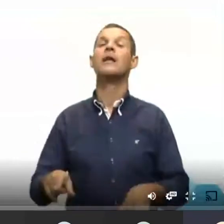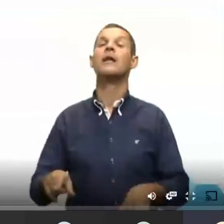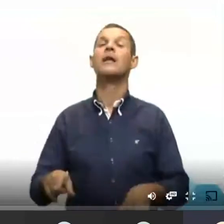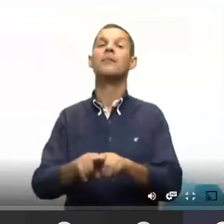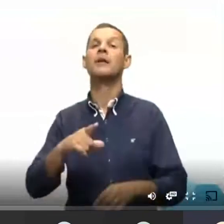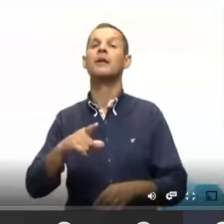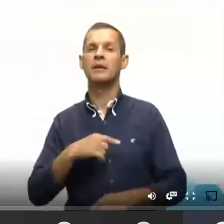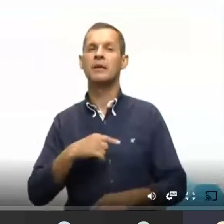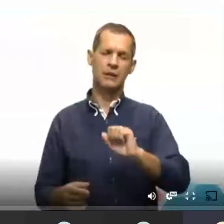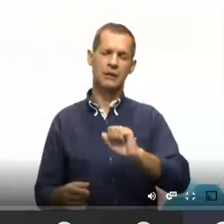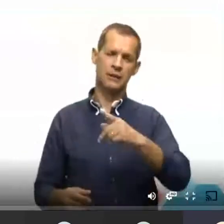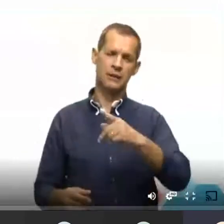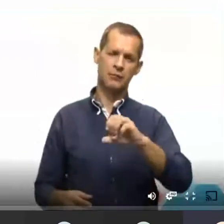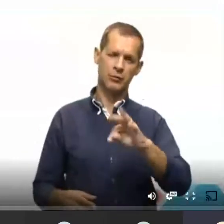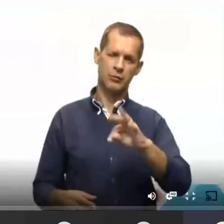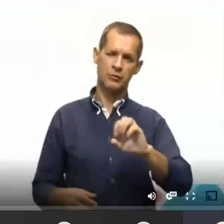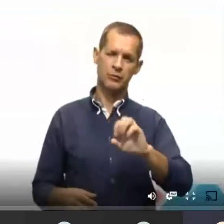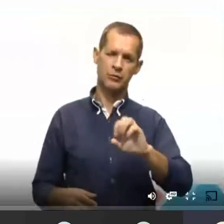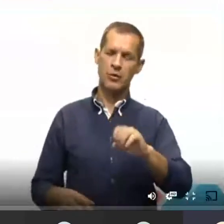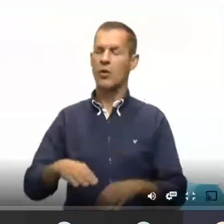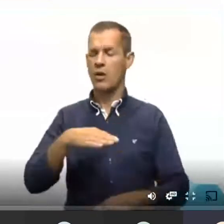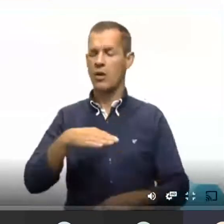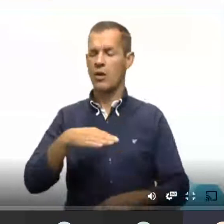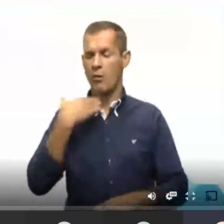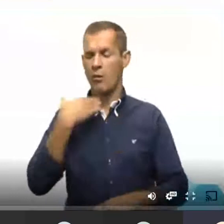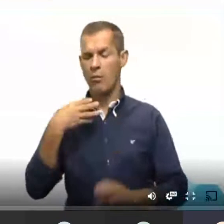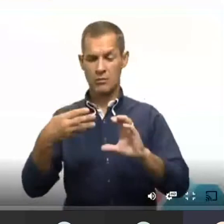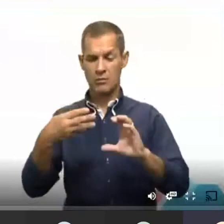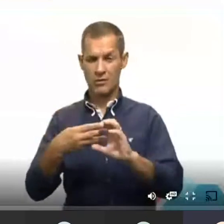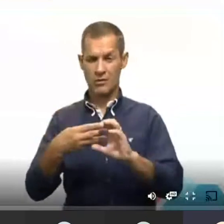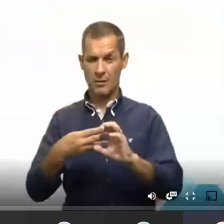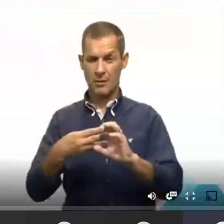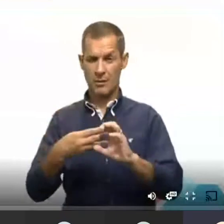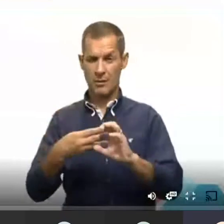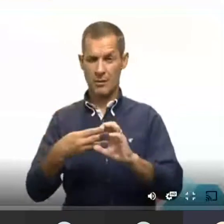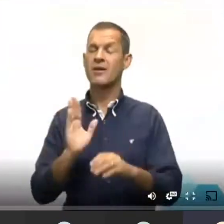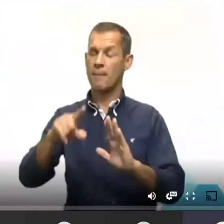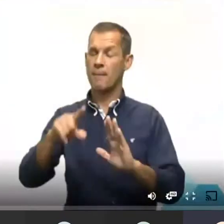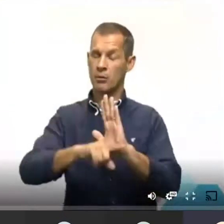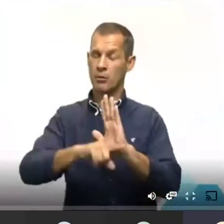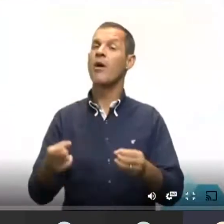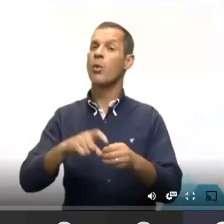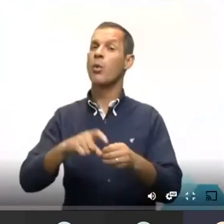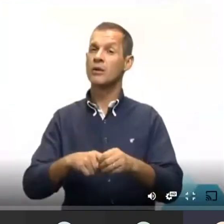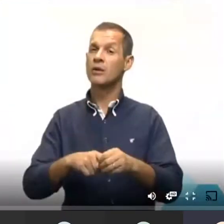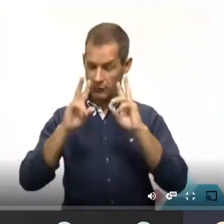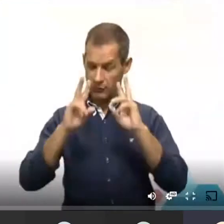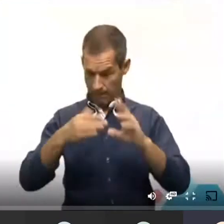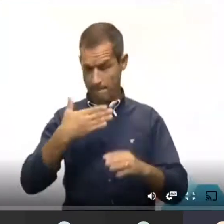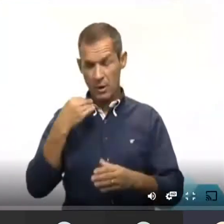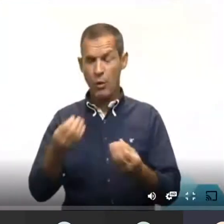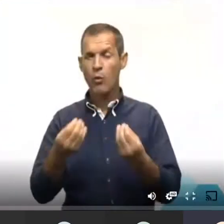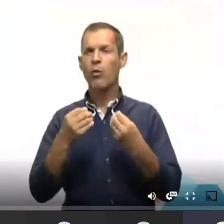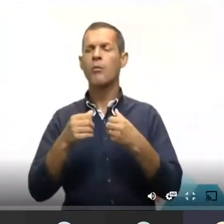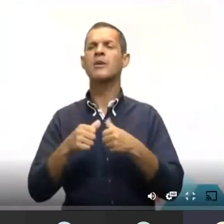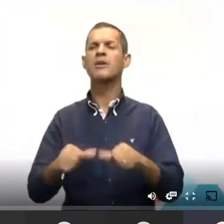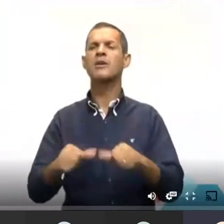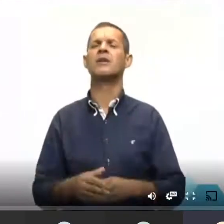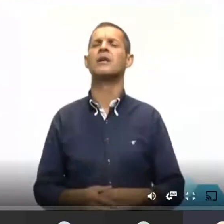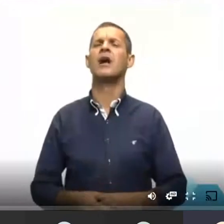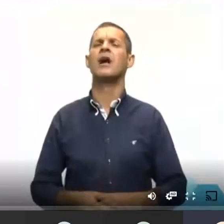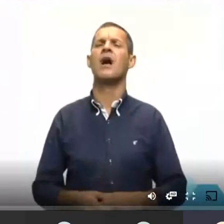Por fim, a apoptose é uma morte celular programada, assim como eu comentei. Então, continuando agora, vamos ver melhor como é